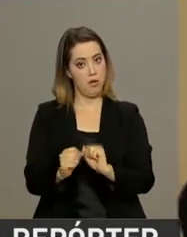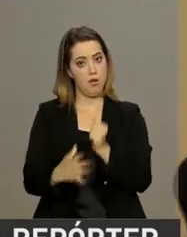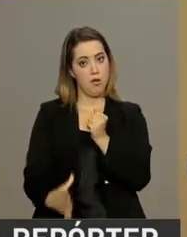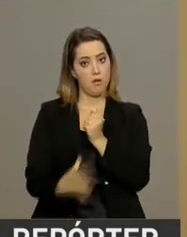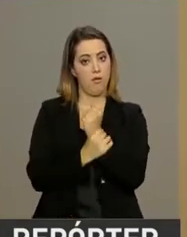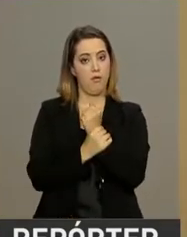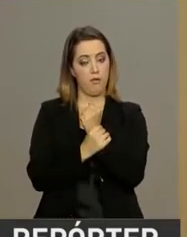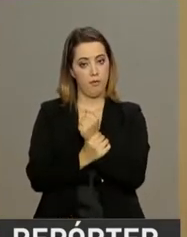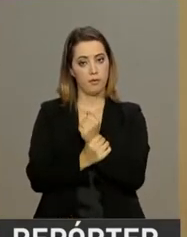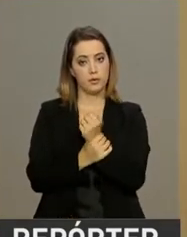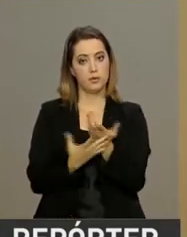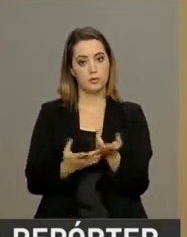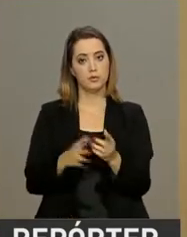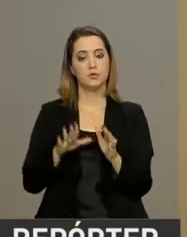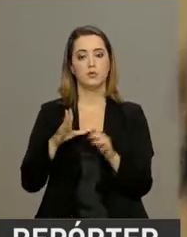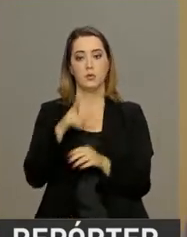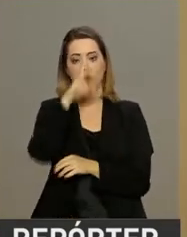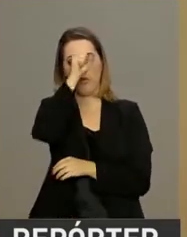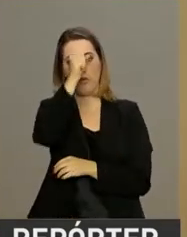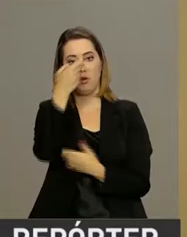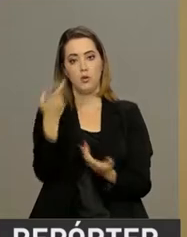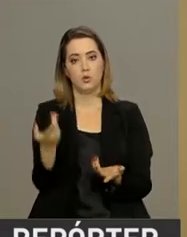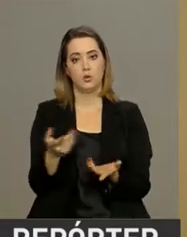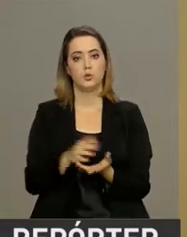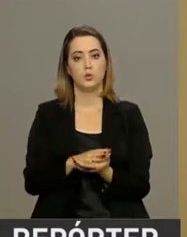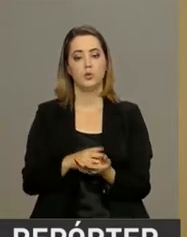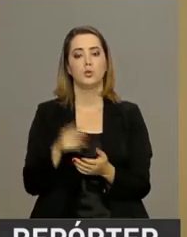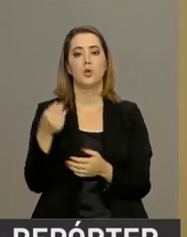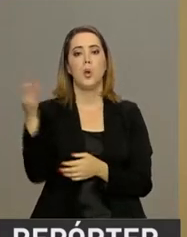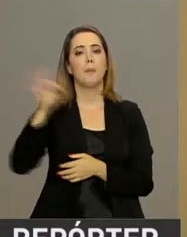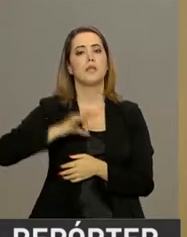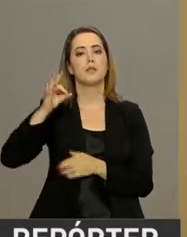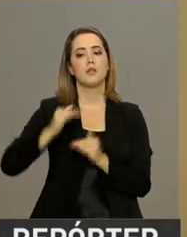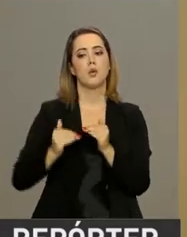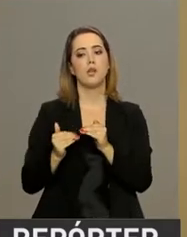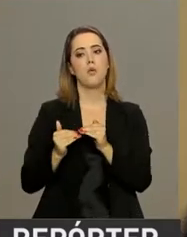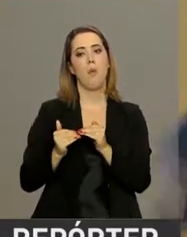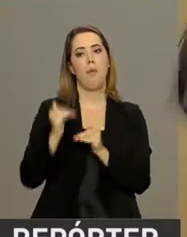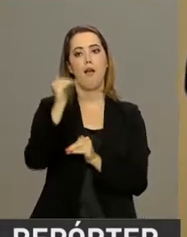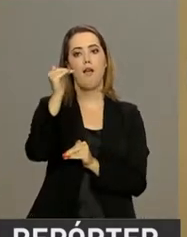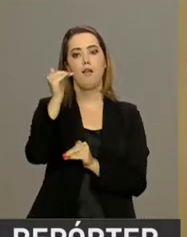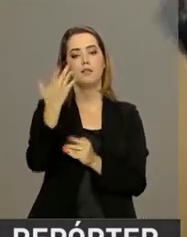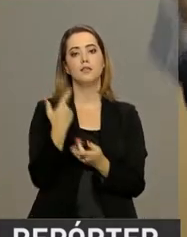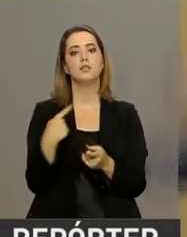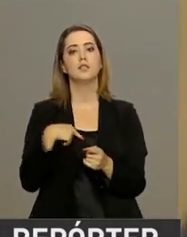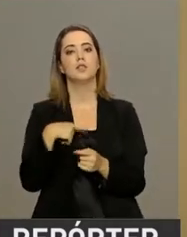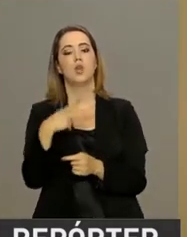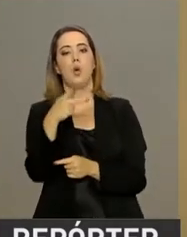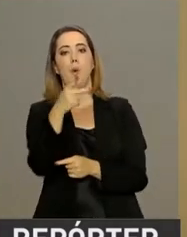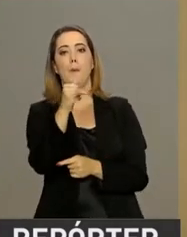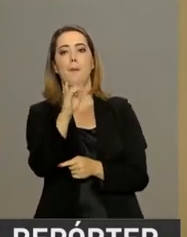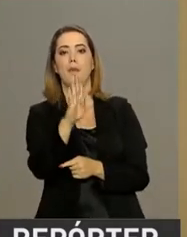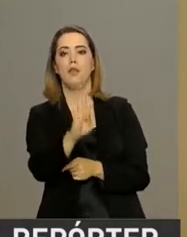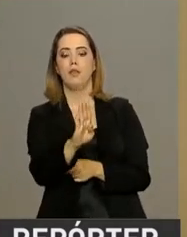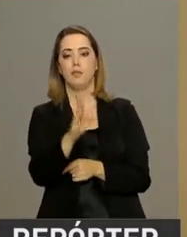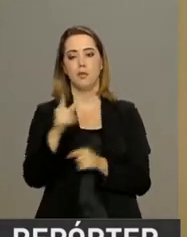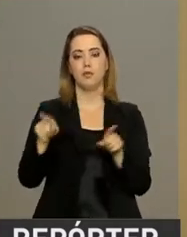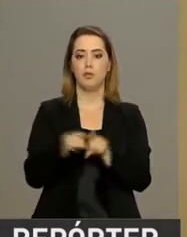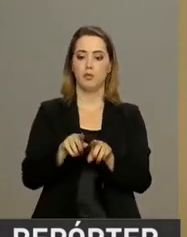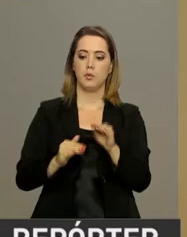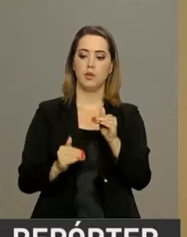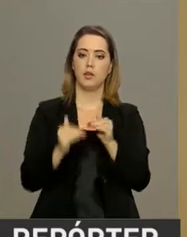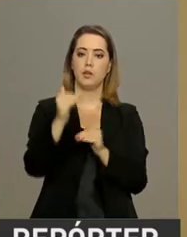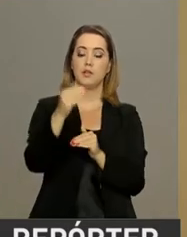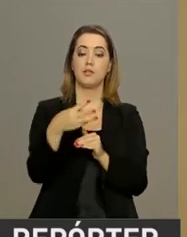mais forte, em percentuais mais elevados, um PIB potencial aí crescendo acima